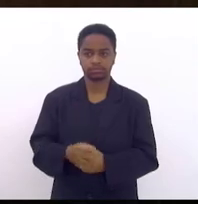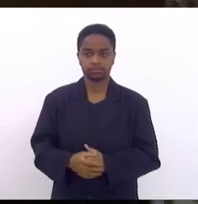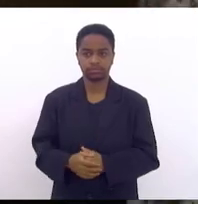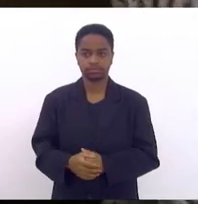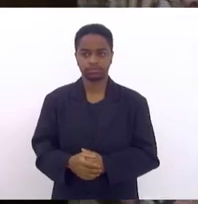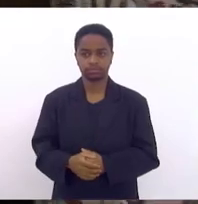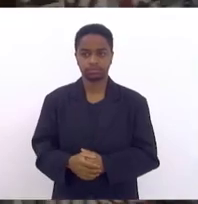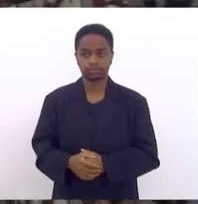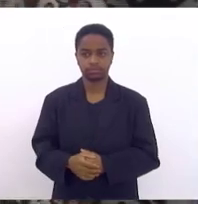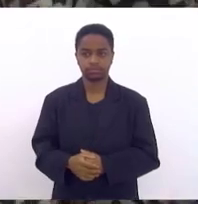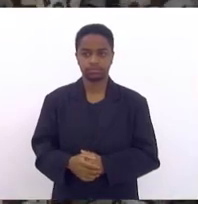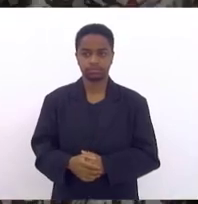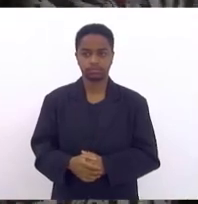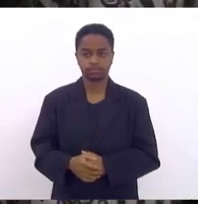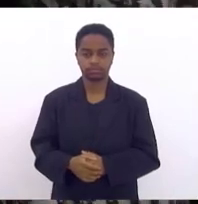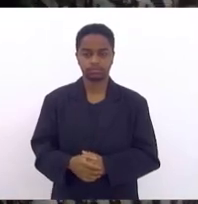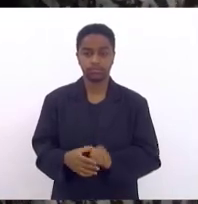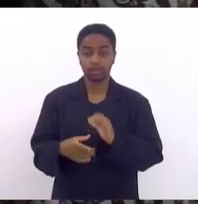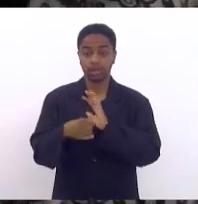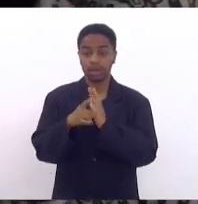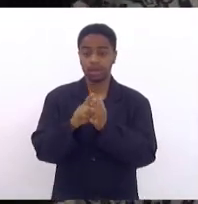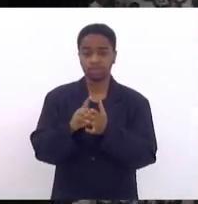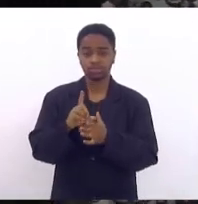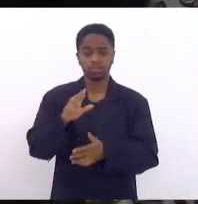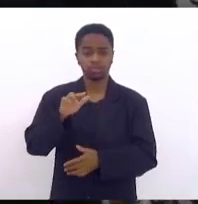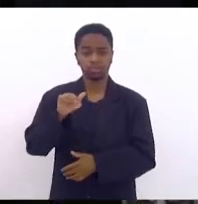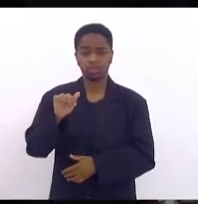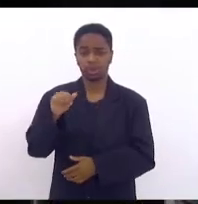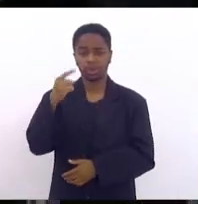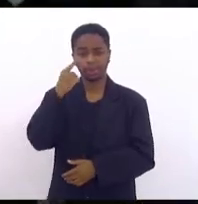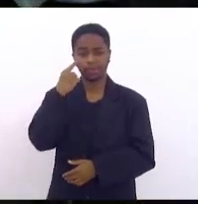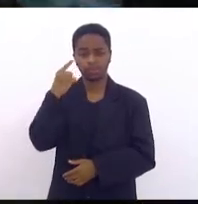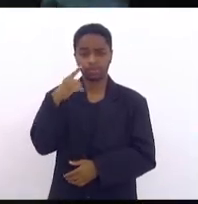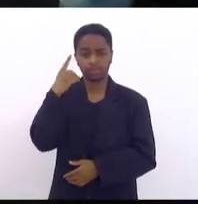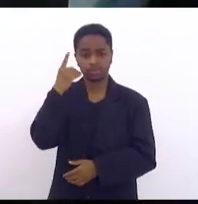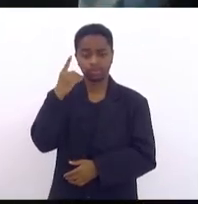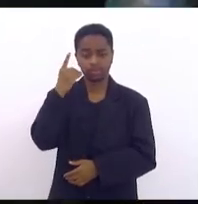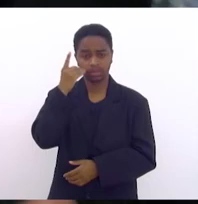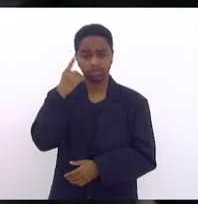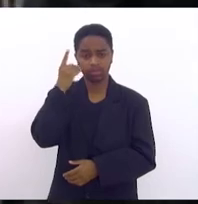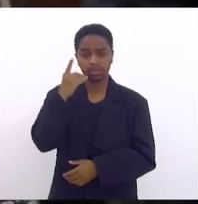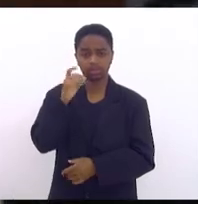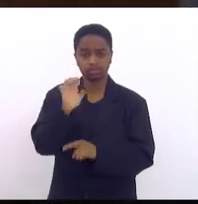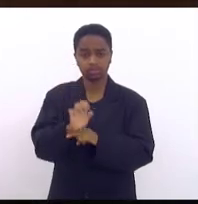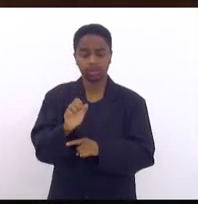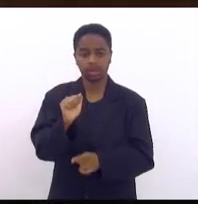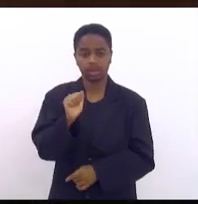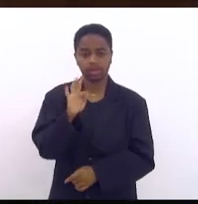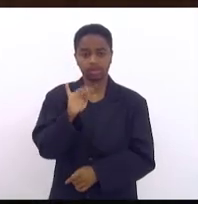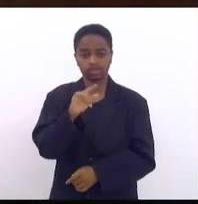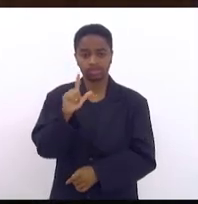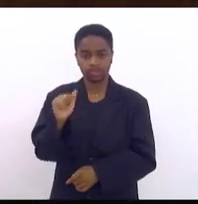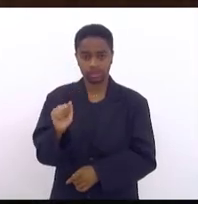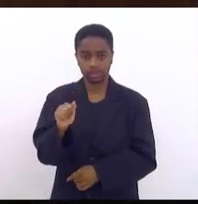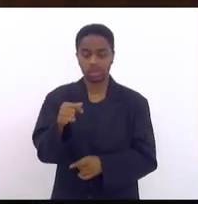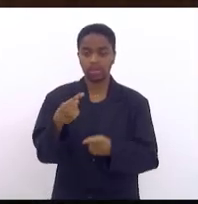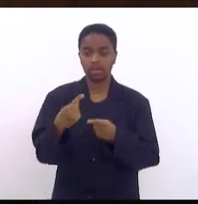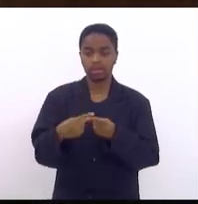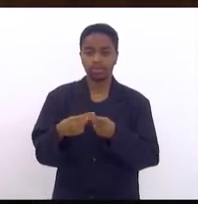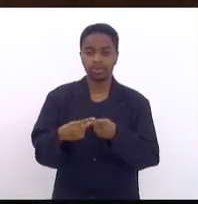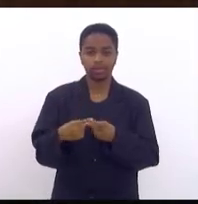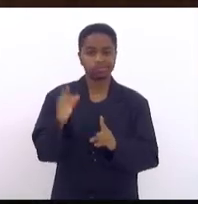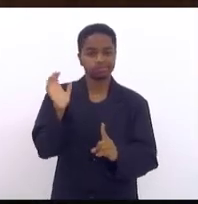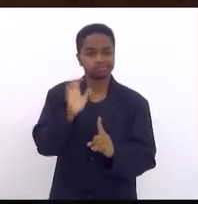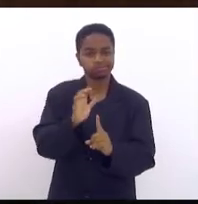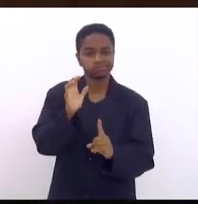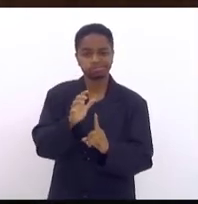Mink, que isso nunca passou pela cabeça do deputado estadual Átila Nunes, de fazer qualquer tipo de